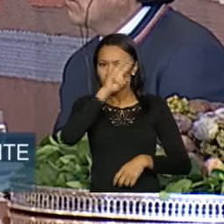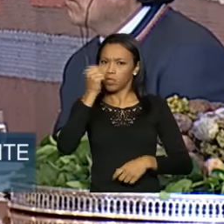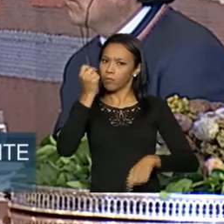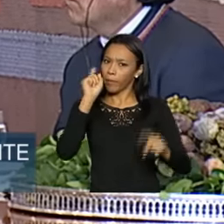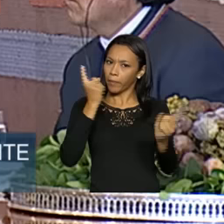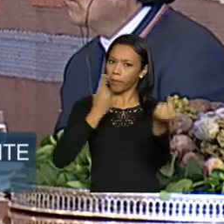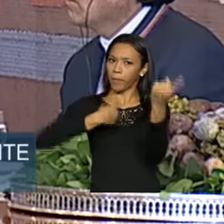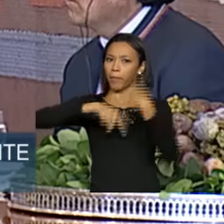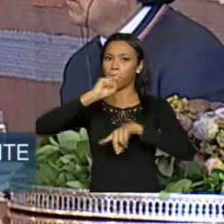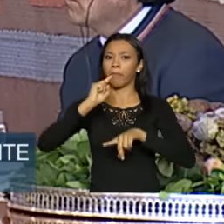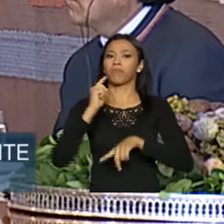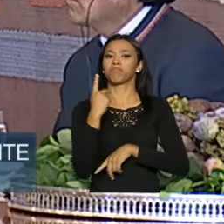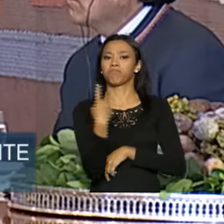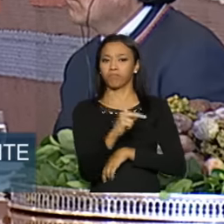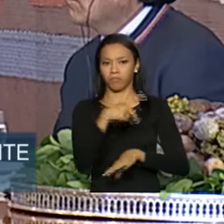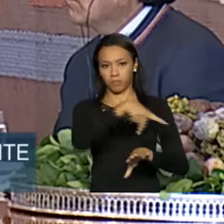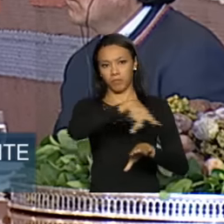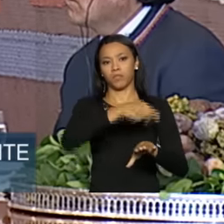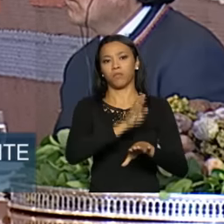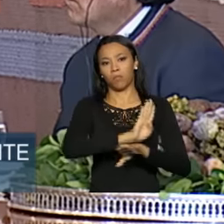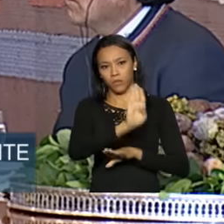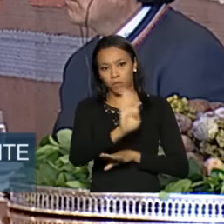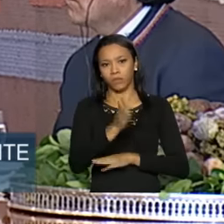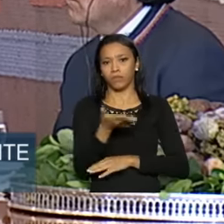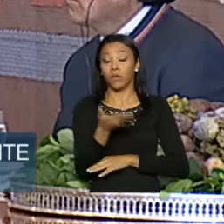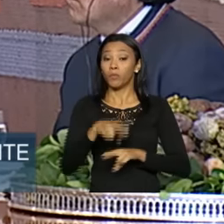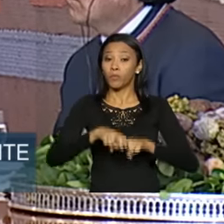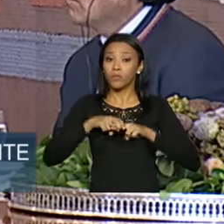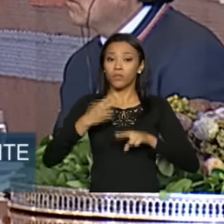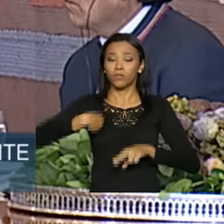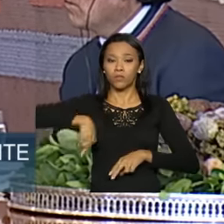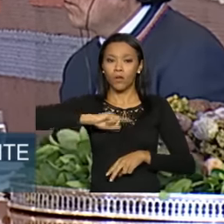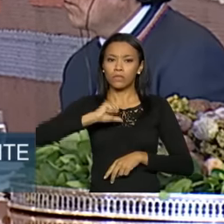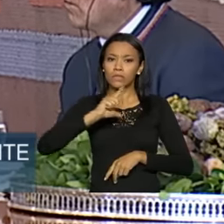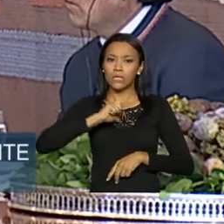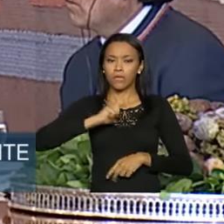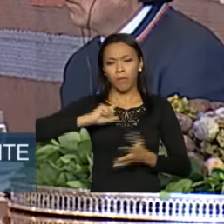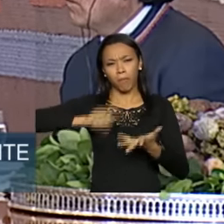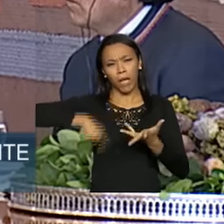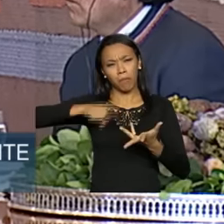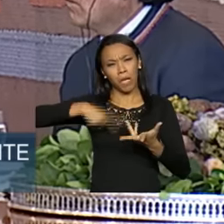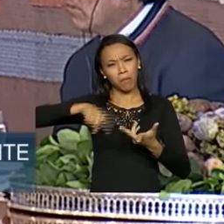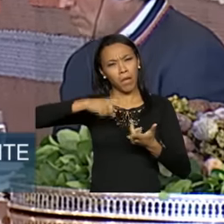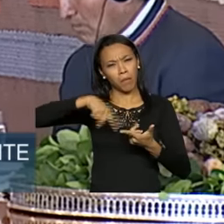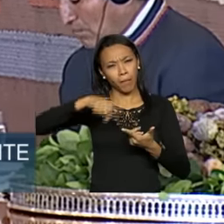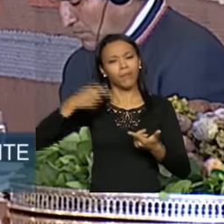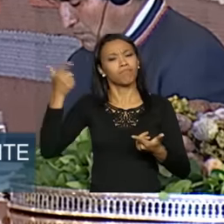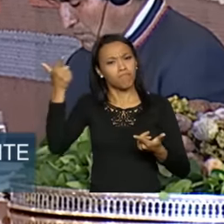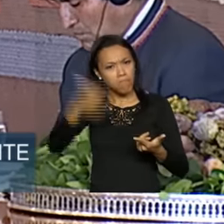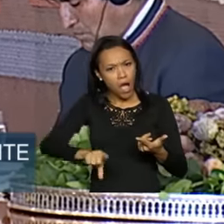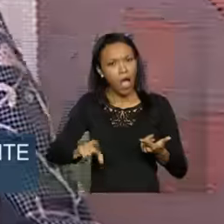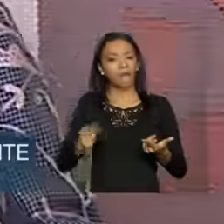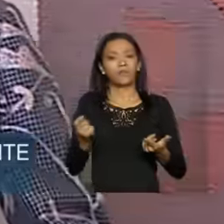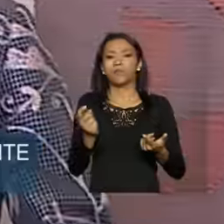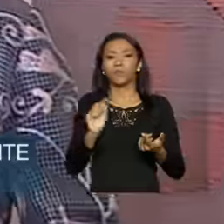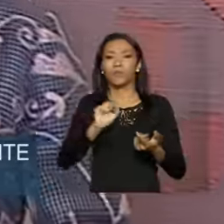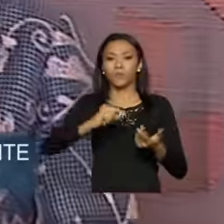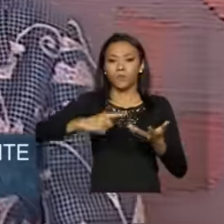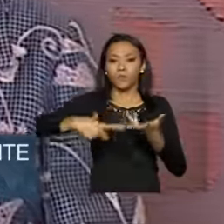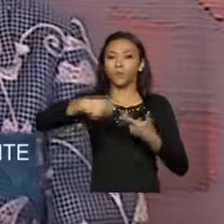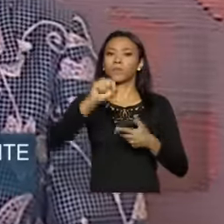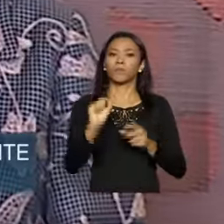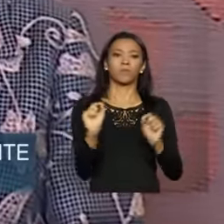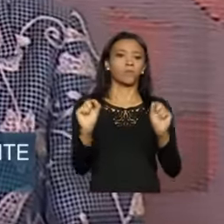região. Por isso, temos um conjunto de áreas novas para explorar, entre elas